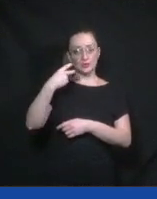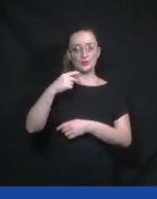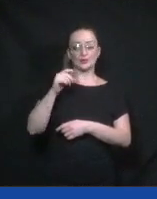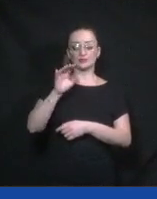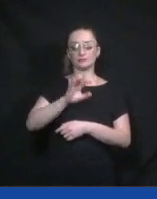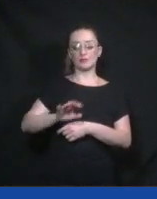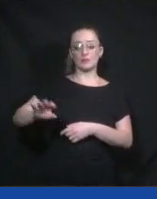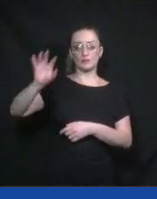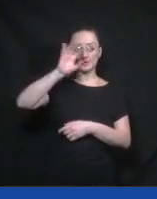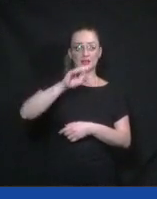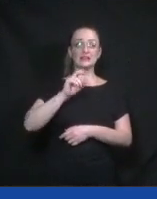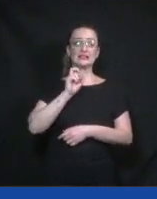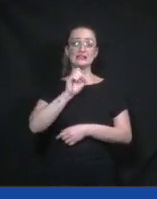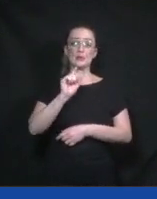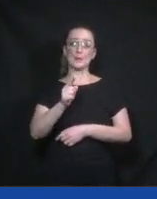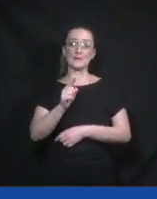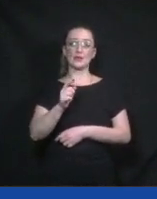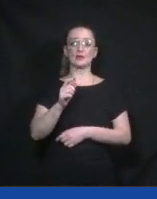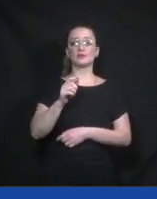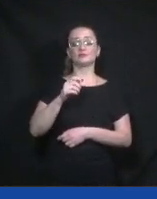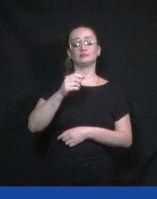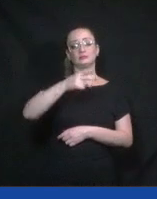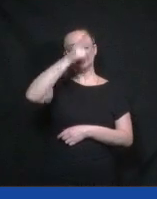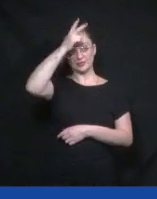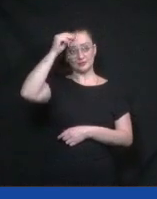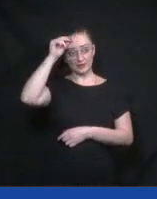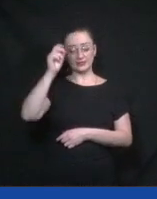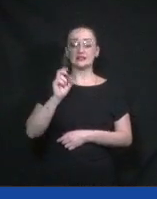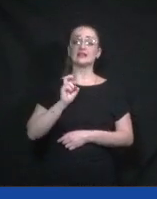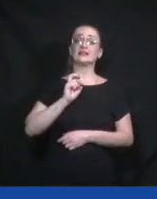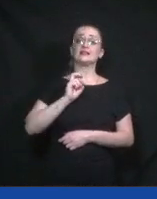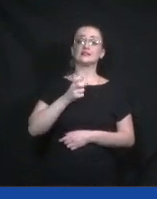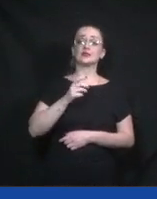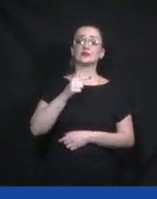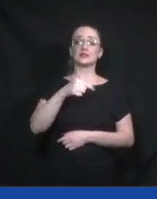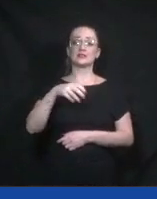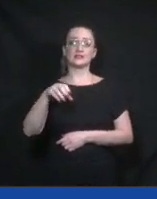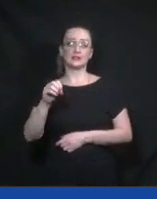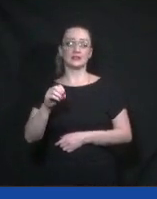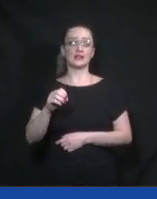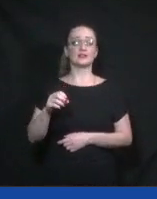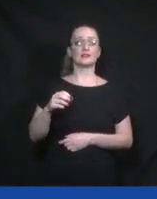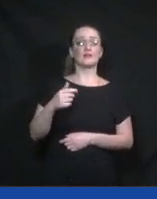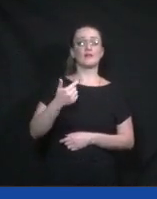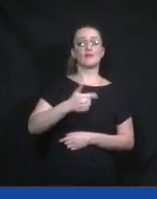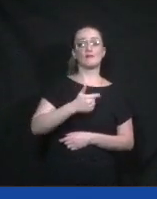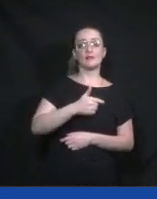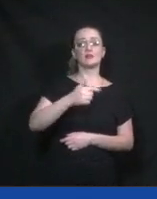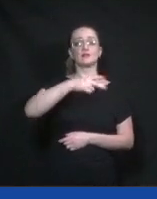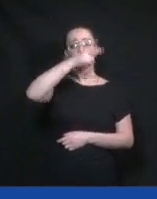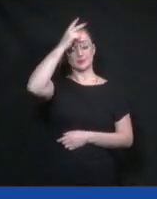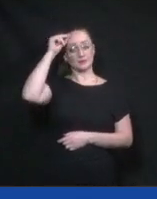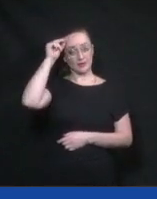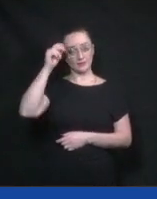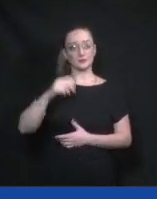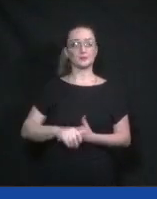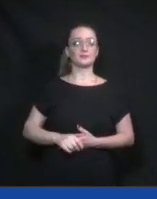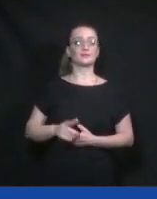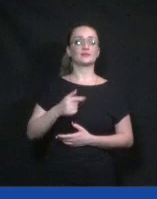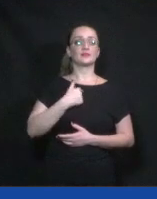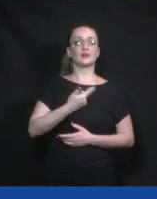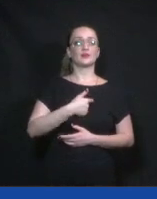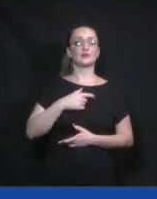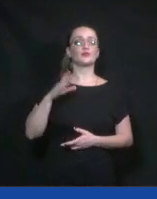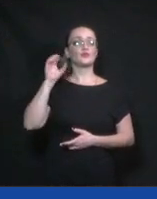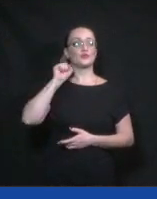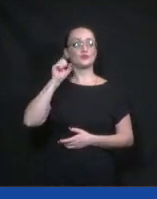Brasil 5.560 prefeitos e prefeitas 5.570 prefeitos vice prefeitos e vice-prefeitos e o bicho aqui um